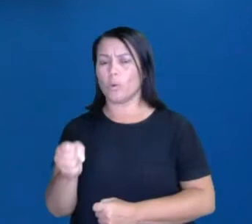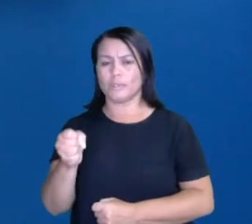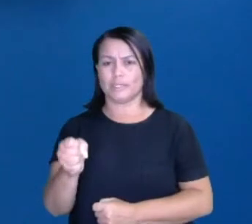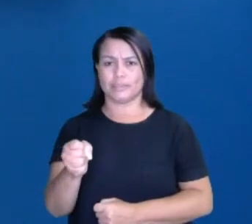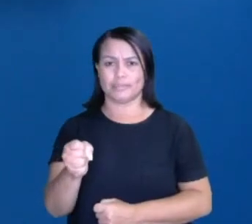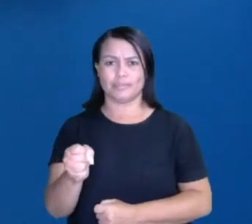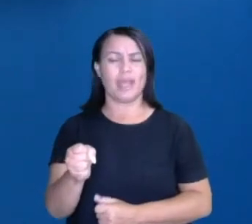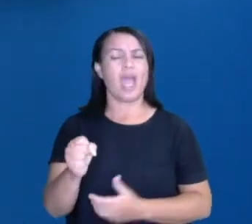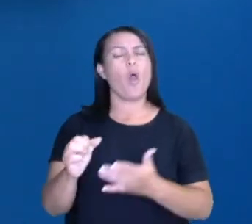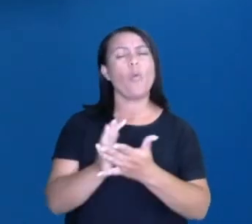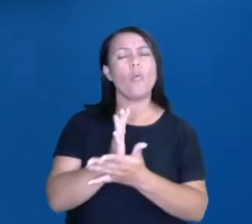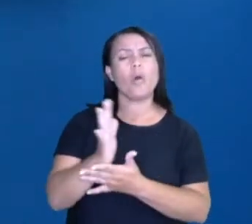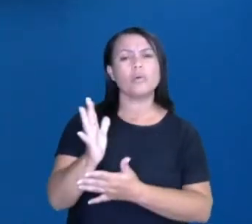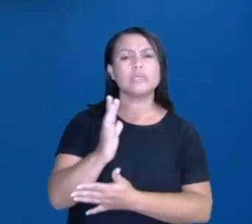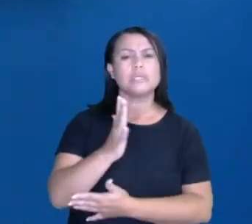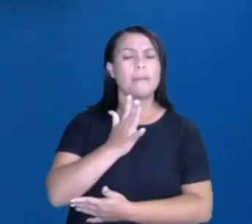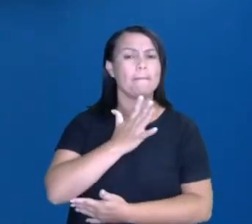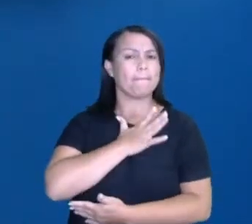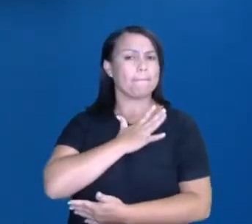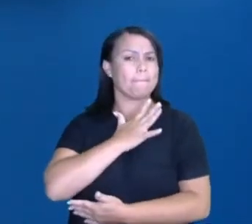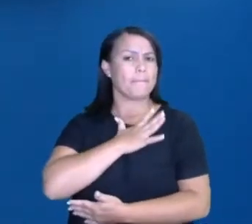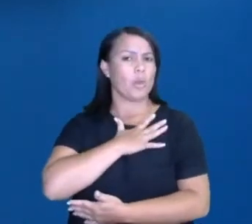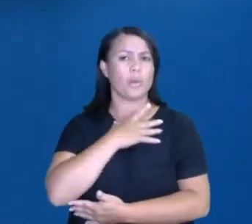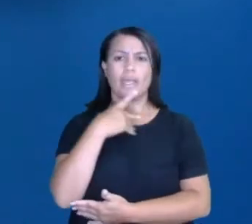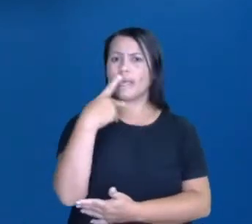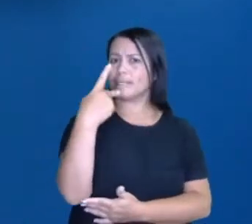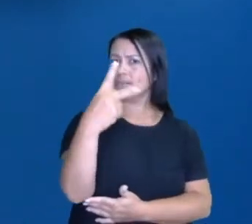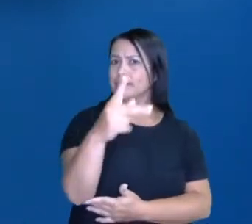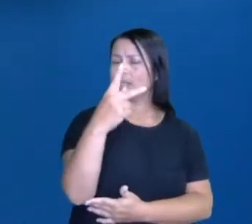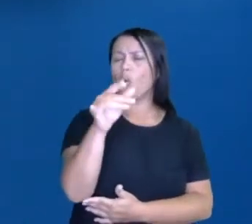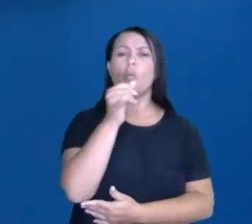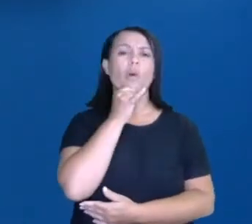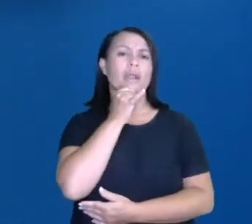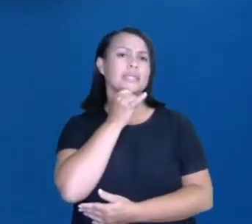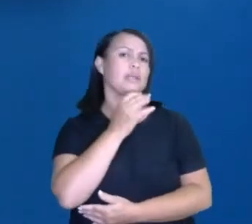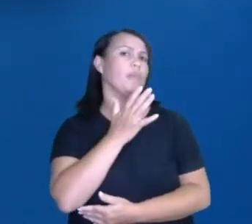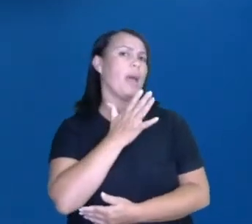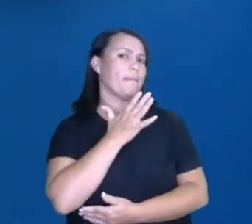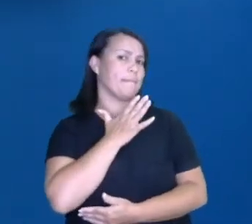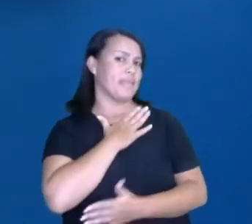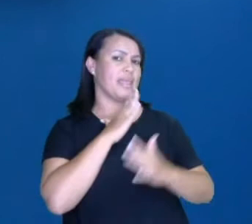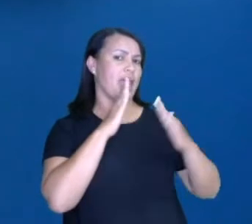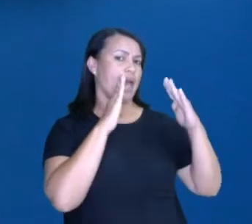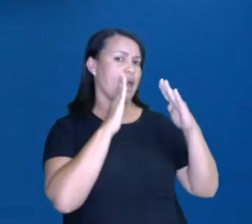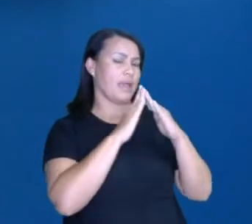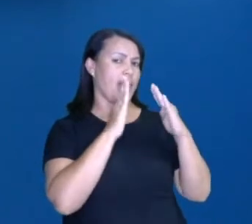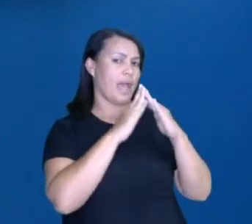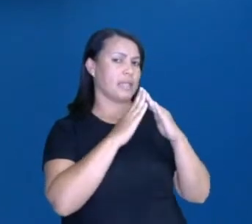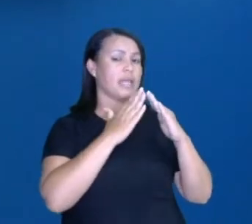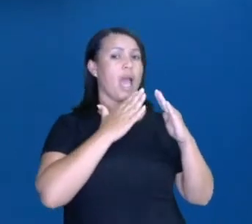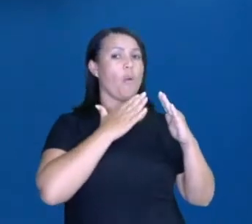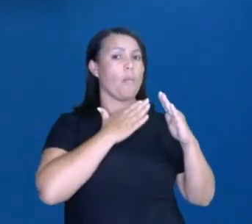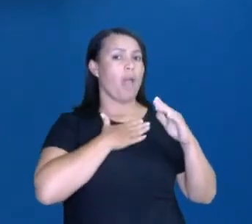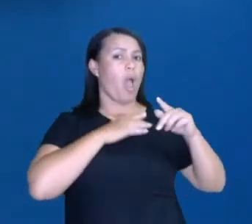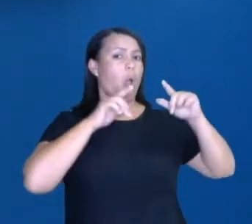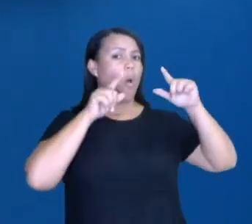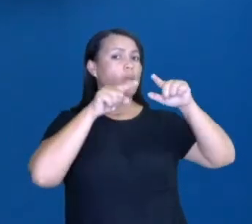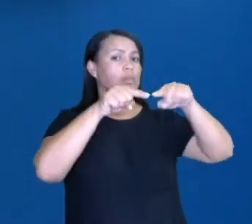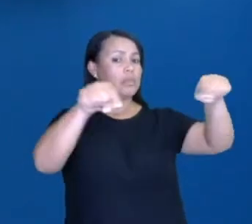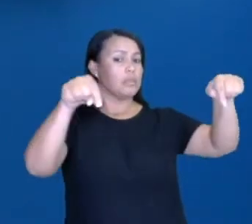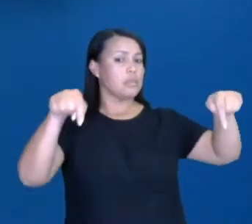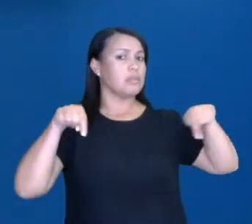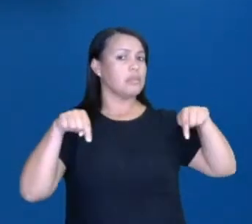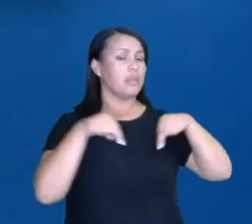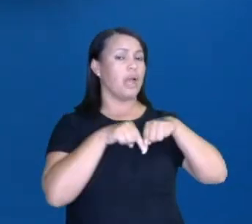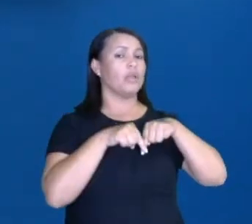possessão. É algo que é meu, que é seu. Então, por exemplo, a minha casa é o meu território, porque